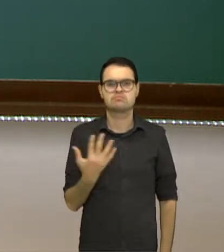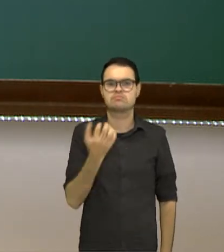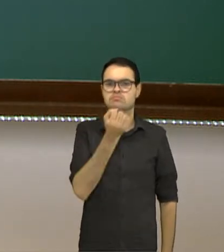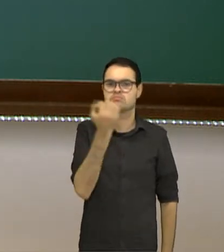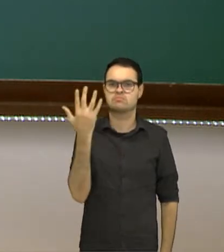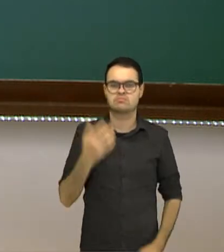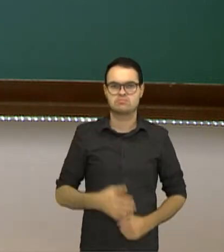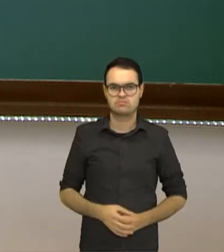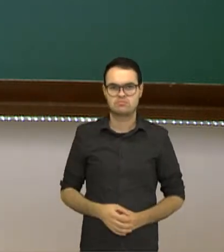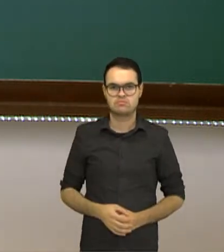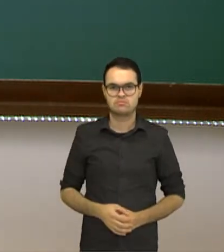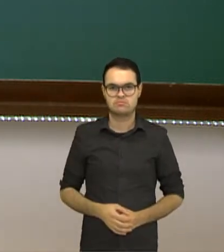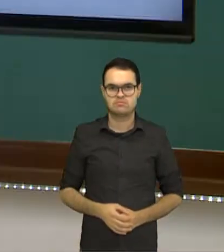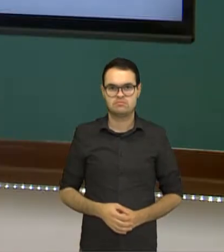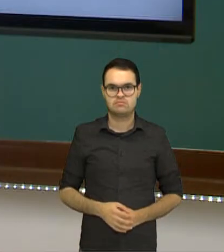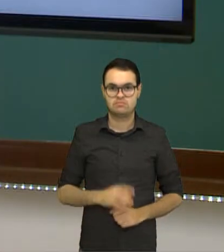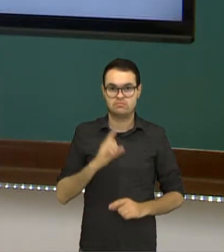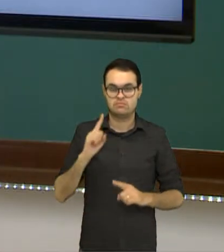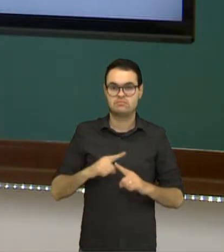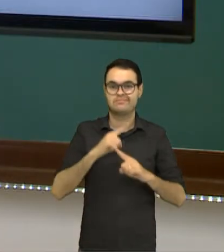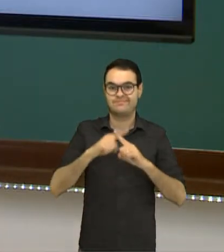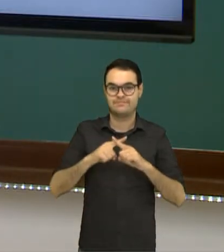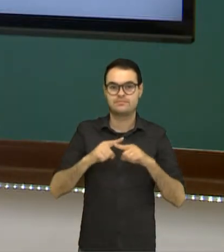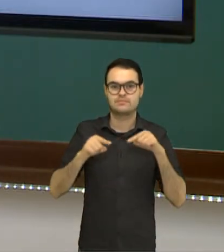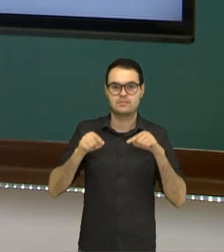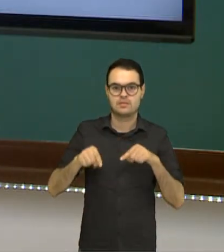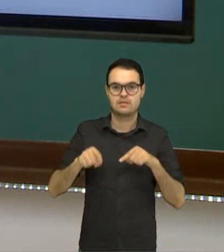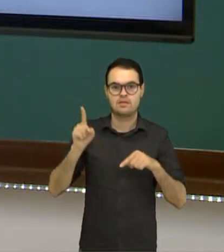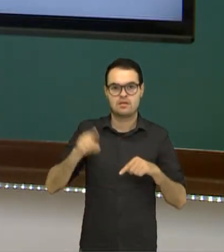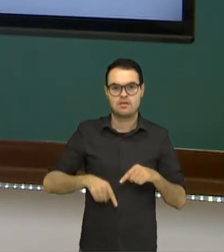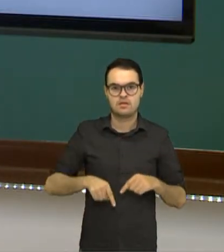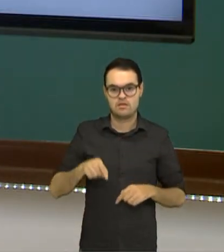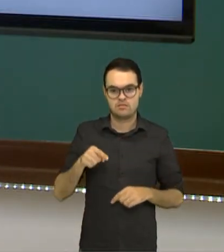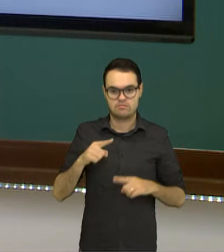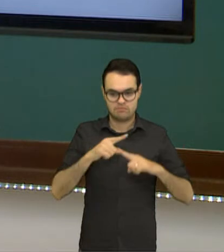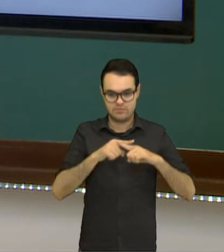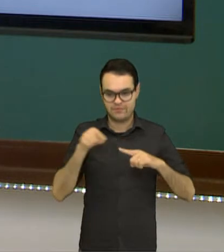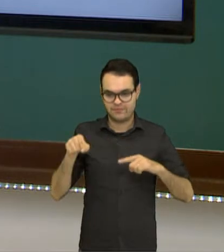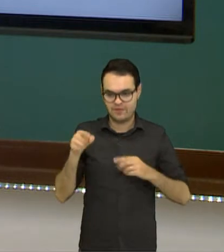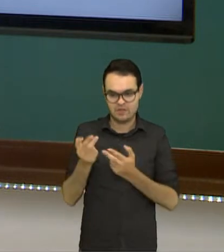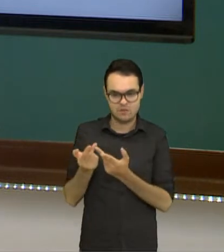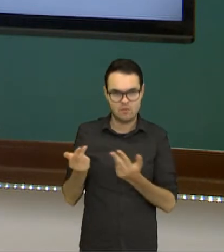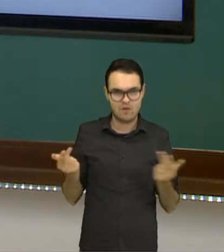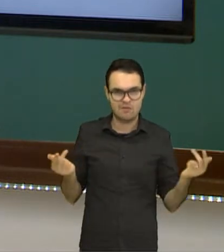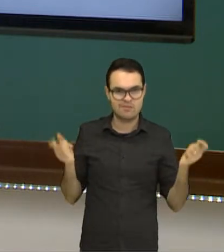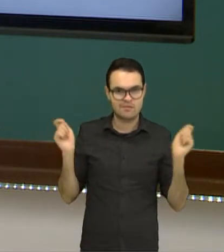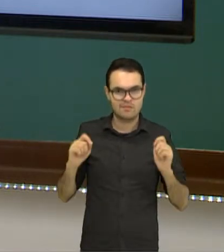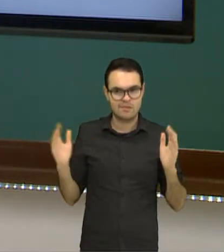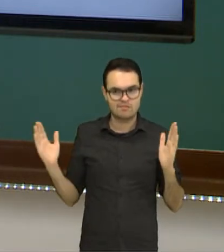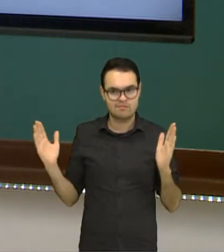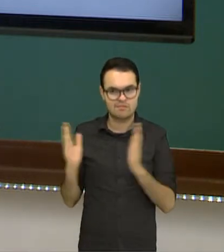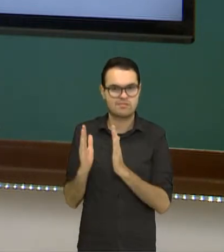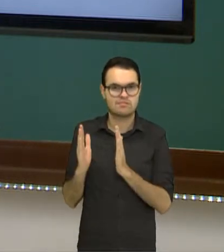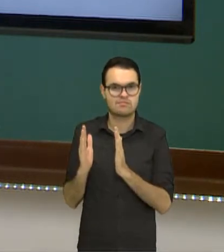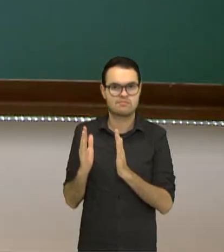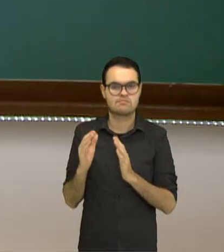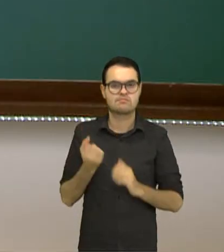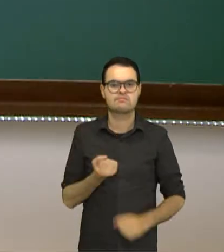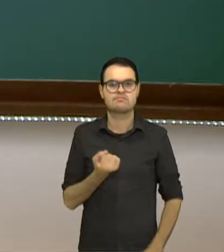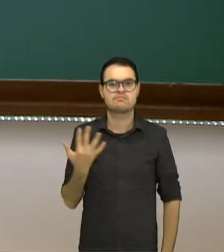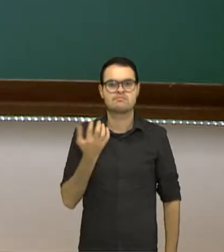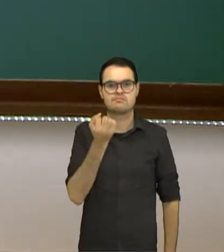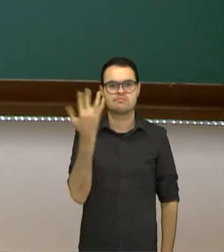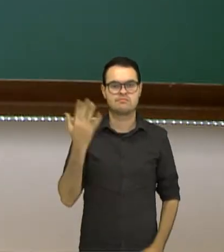Sabiam, então, que a multiplicação de fatores iguais podem ser escritos na forma de potenciação? É isso que a prof acabou de